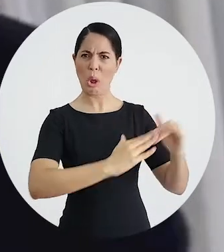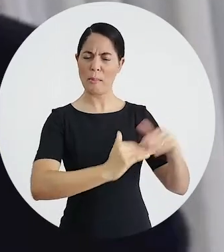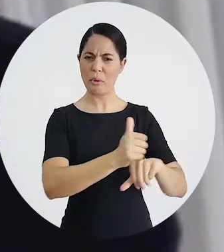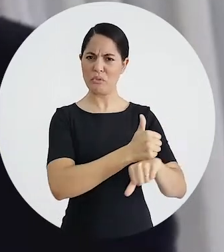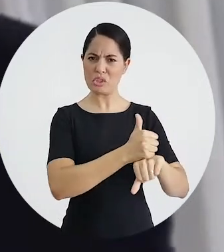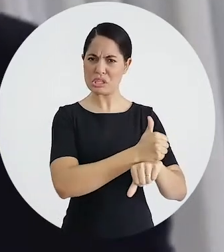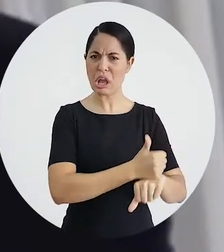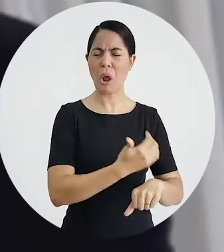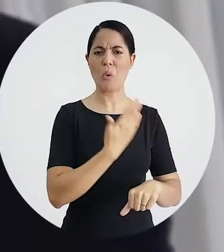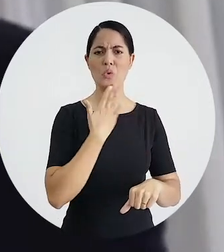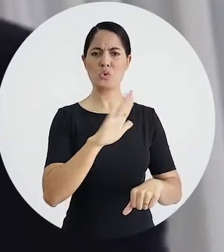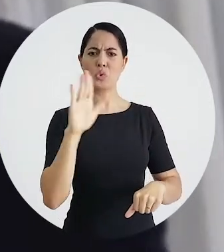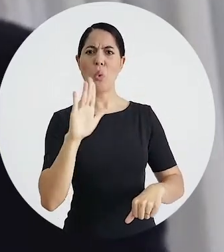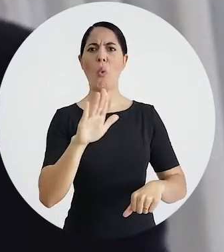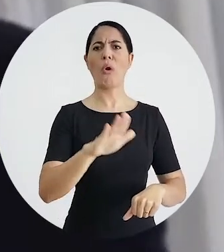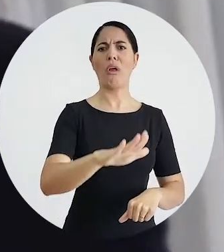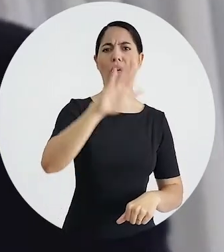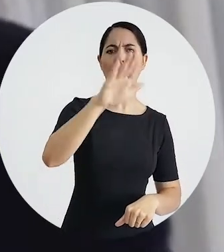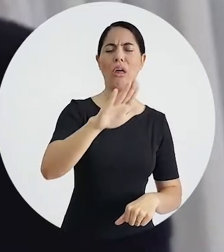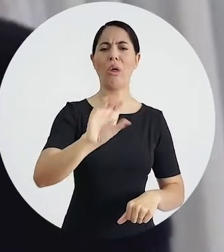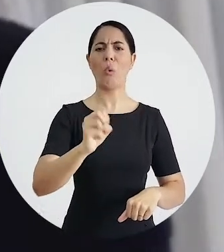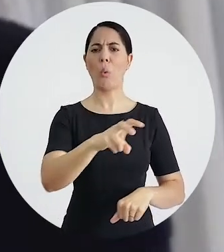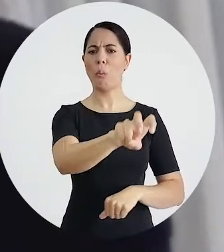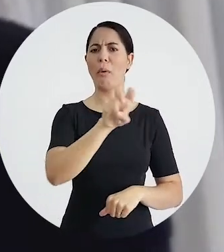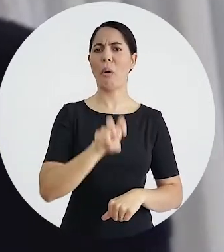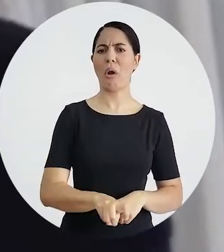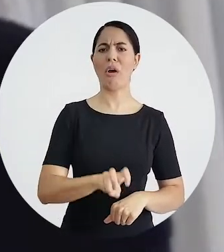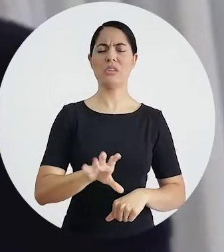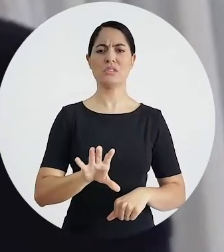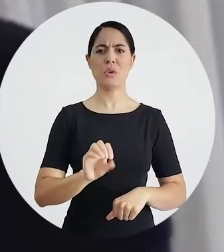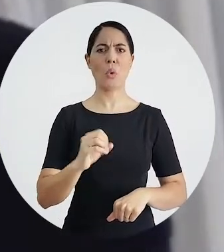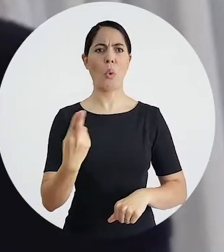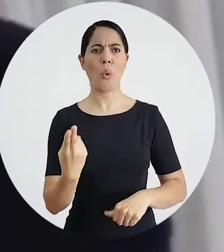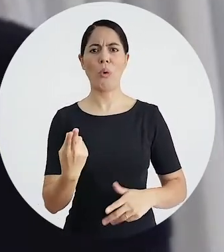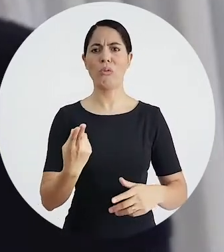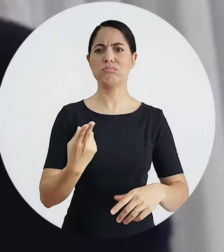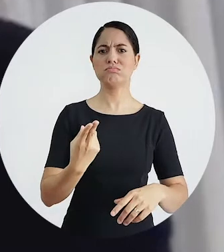nos seus momentos de posse ou de